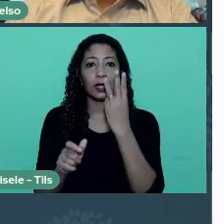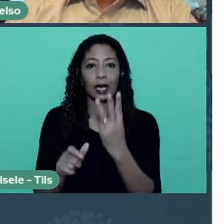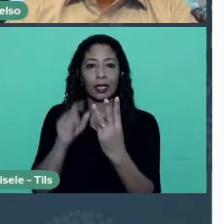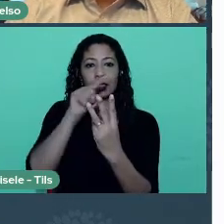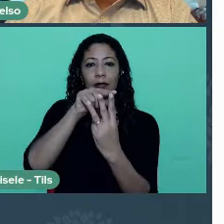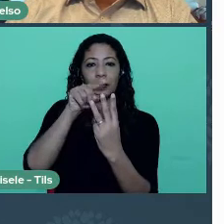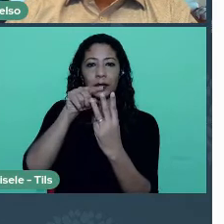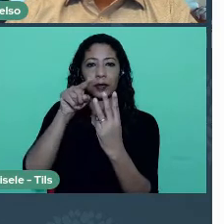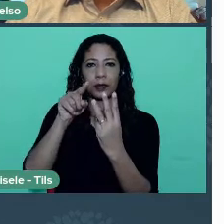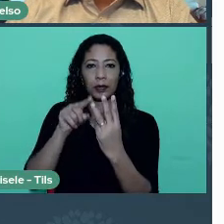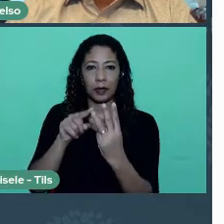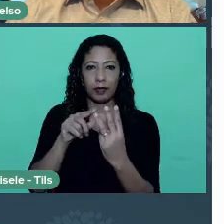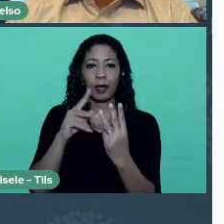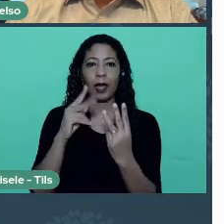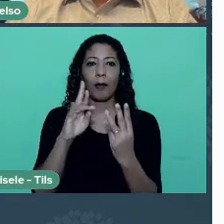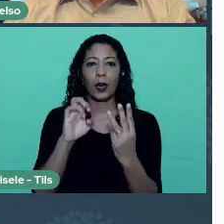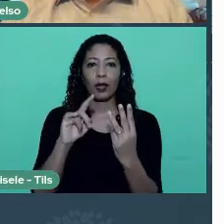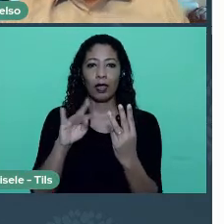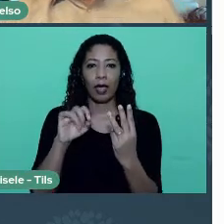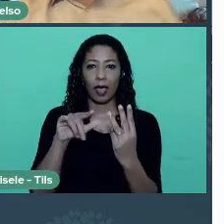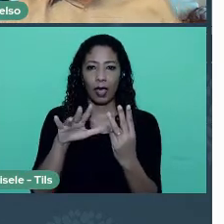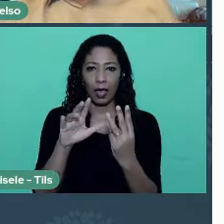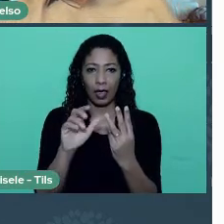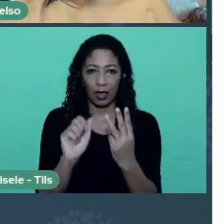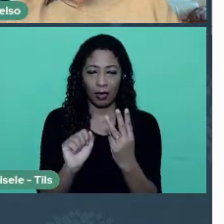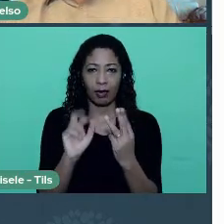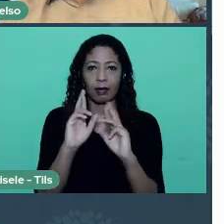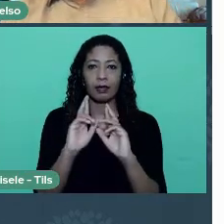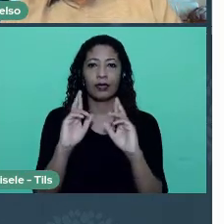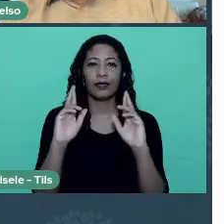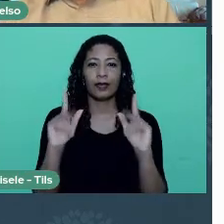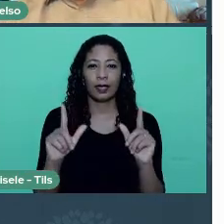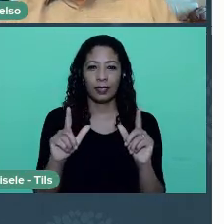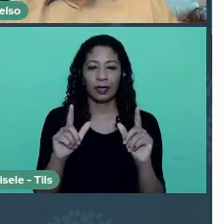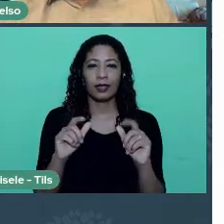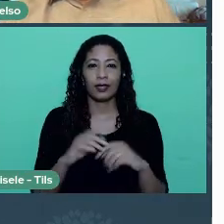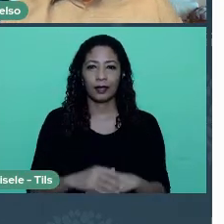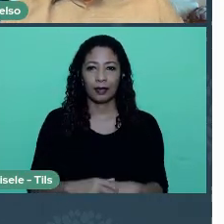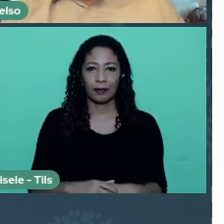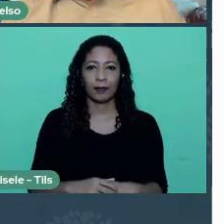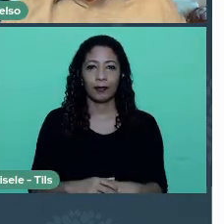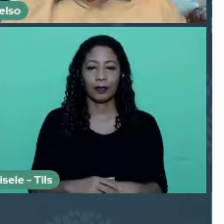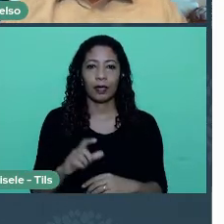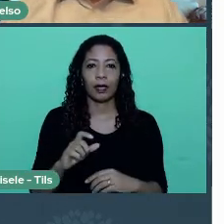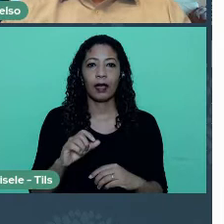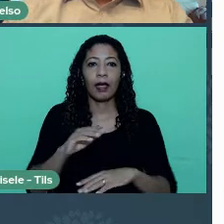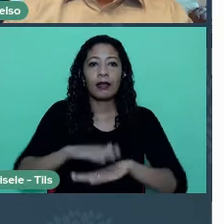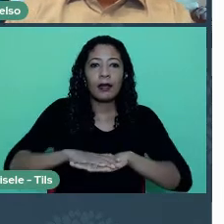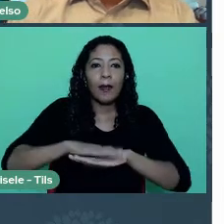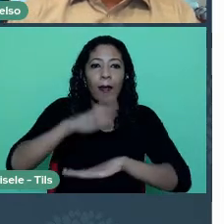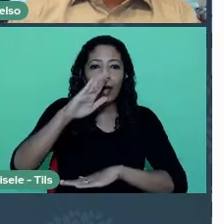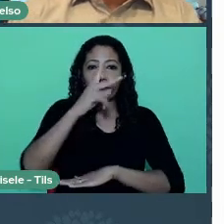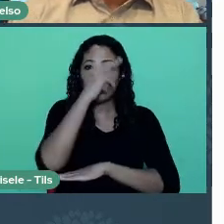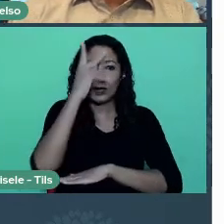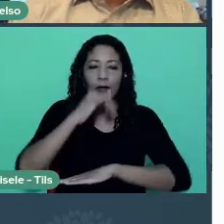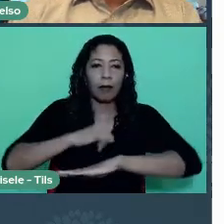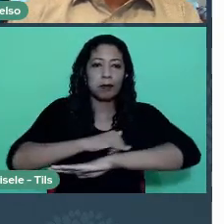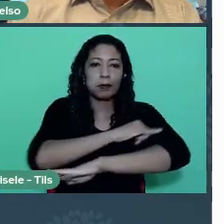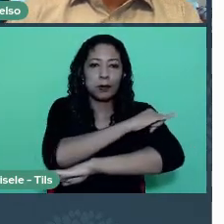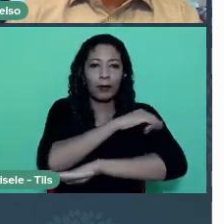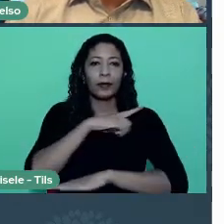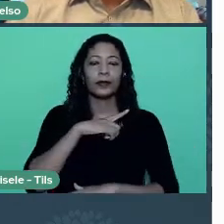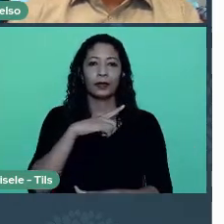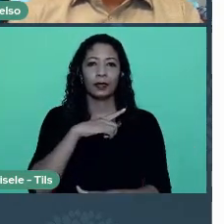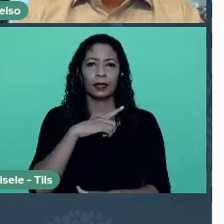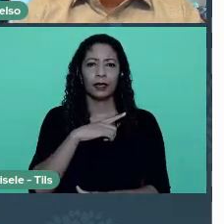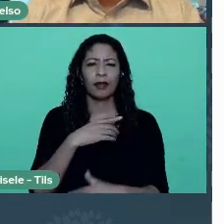proteínas inflamatórias que estão aumentadas na pessoa com asma obesa. Aí alguém pode perguntar, mas veja, isso